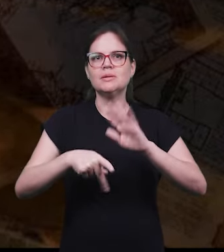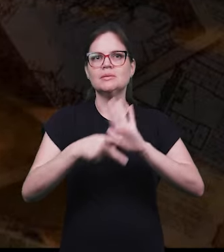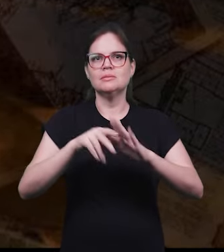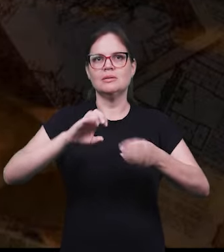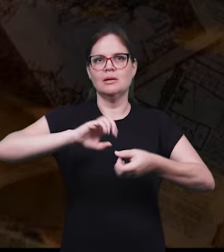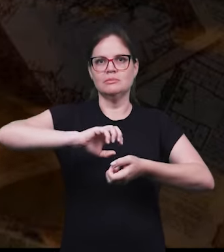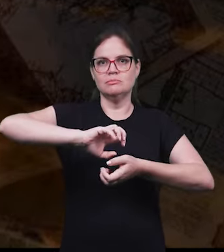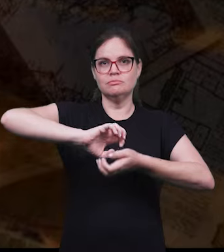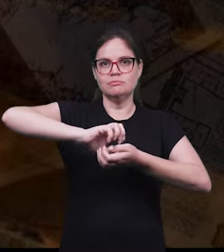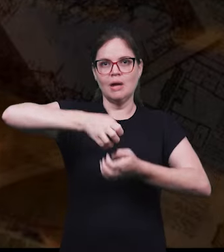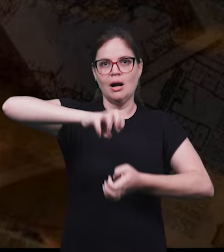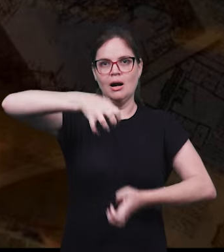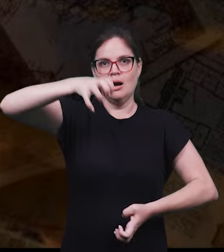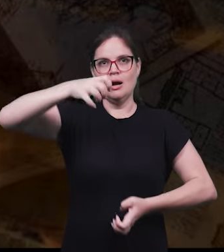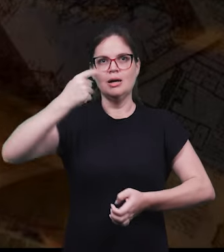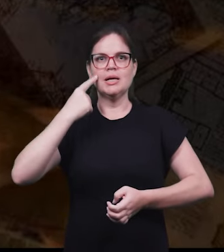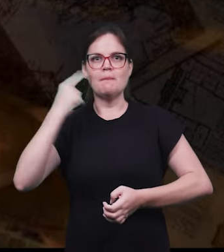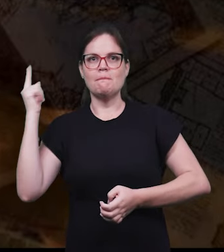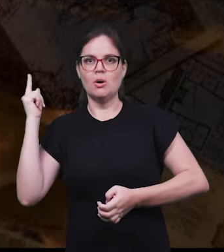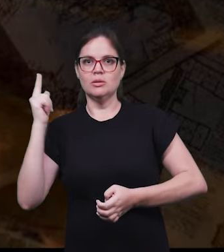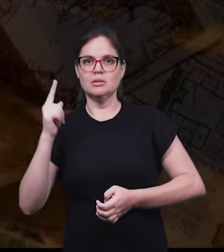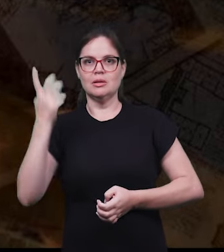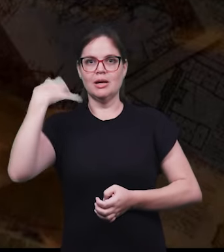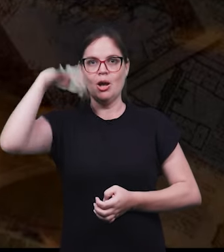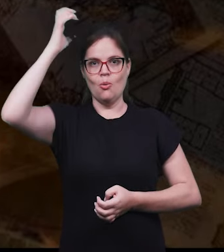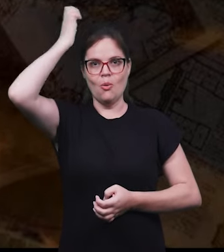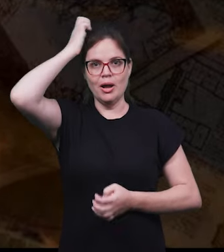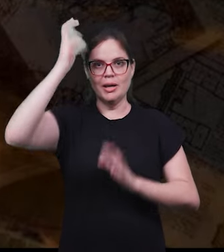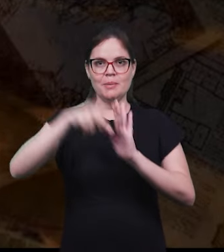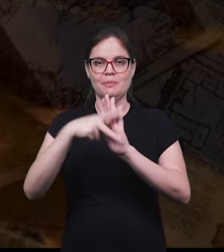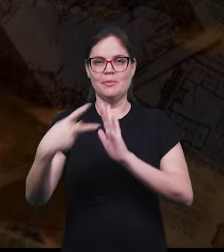E onde está escrito que ele